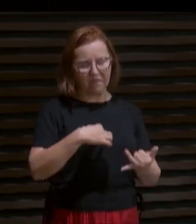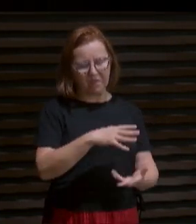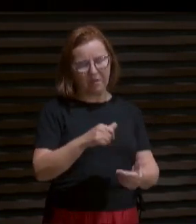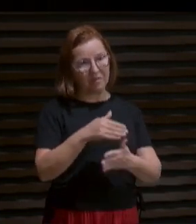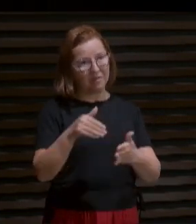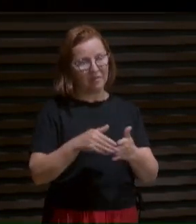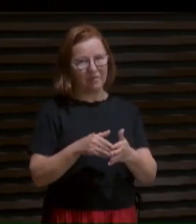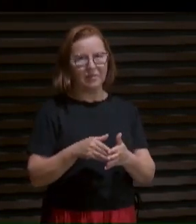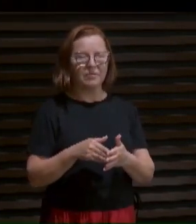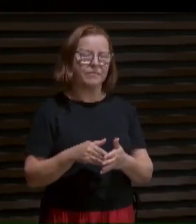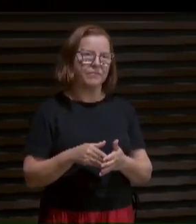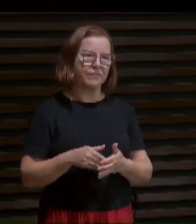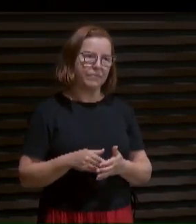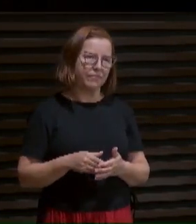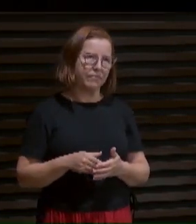Estes